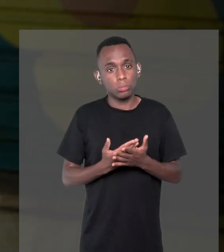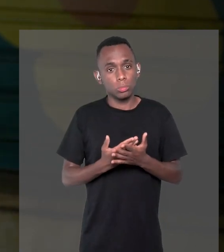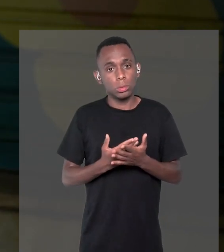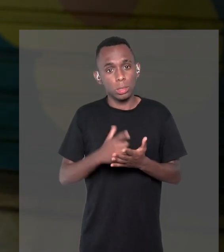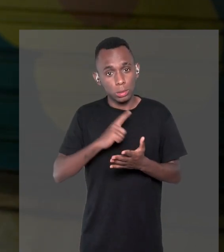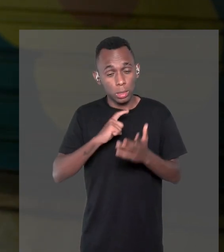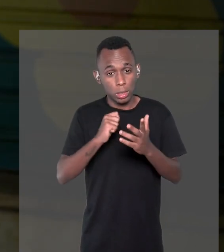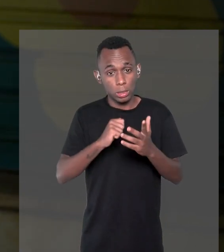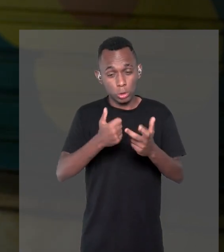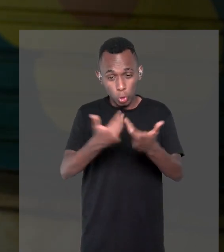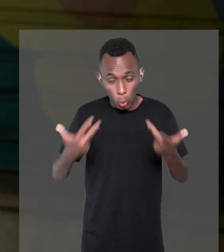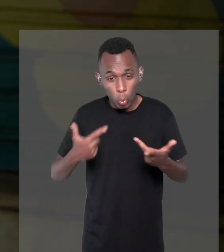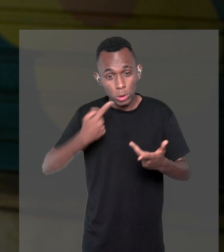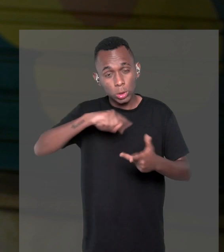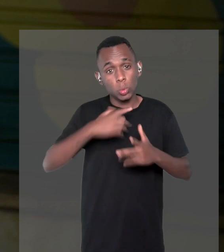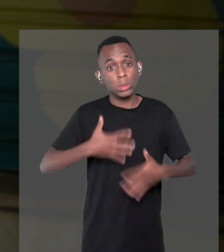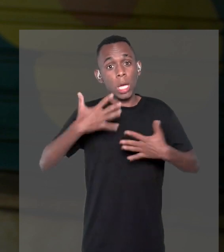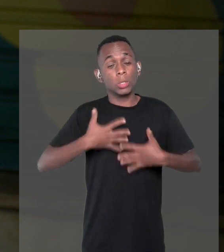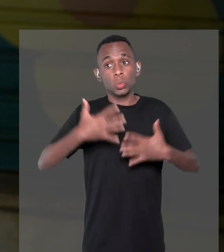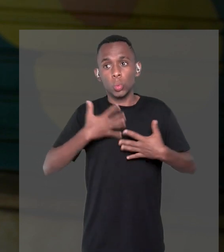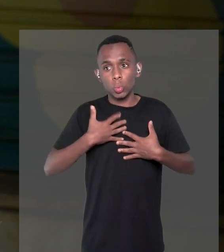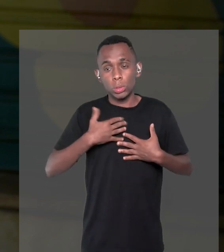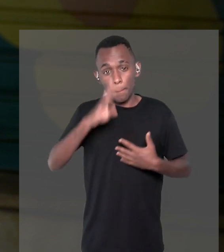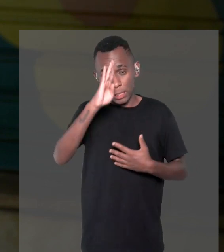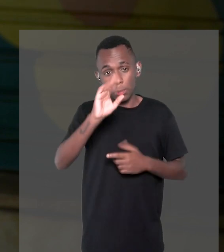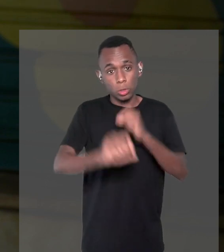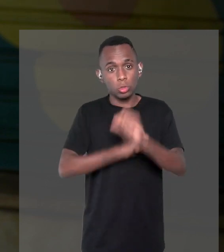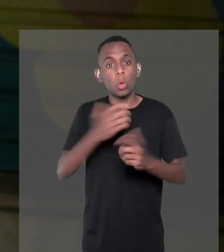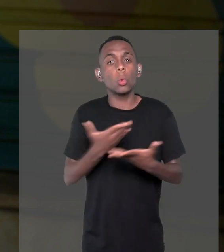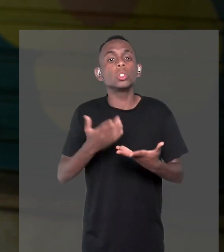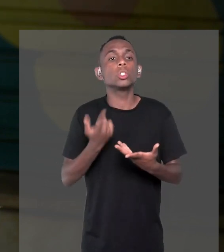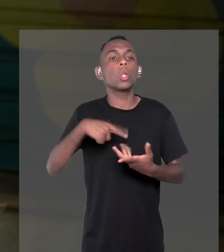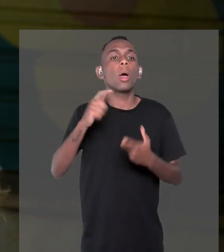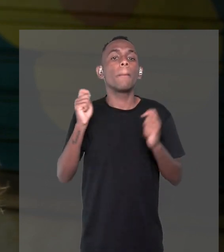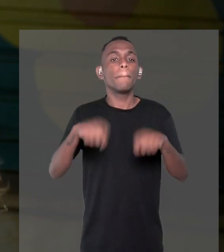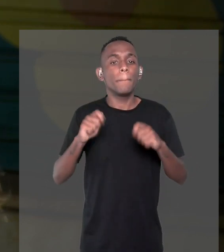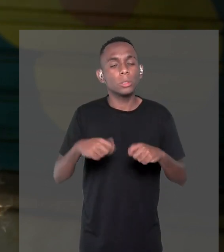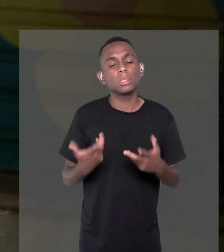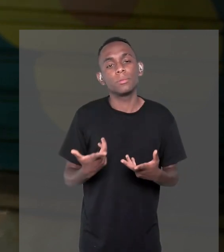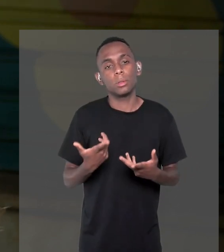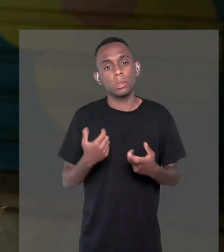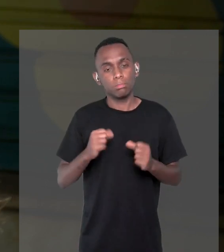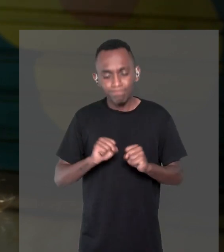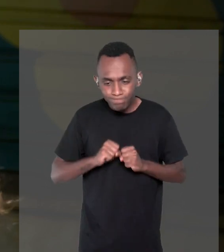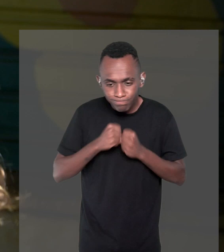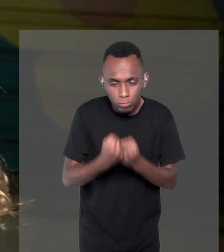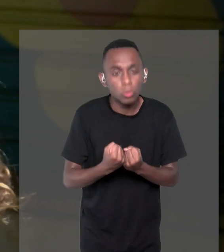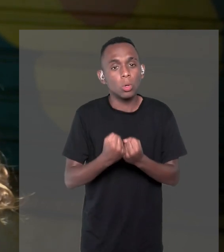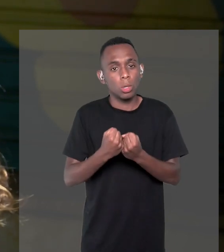Né? Esse é um trechinho meu de véspera. E é isso, a palavra é dado ser poema ou cativeiro. Quer dizer, é